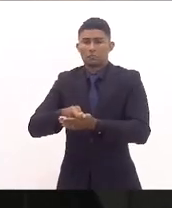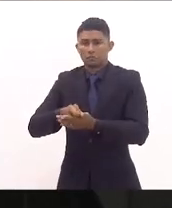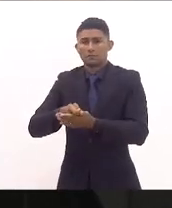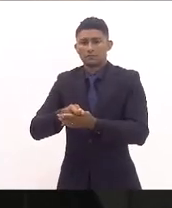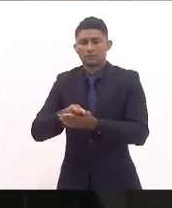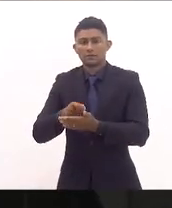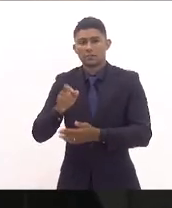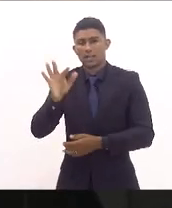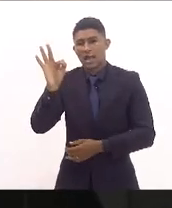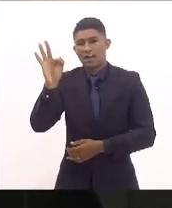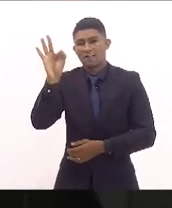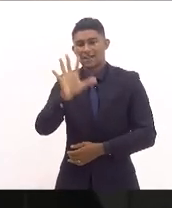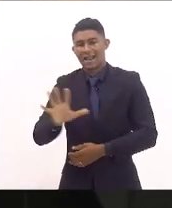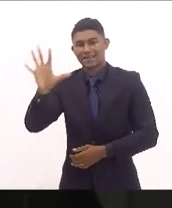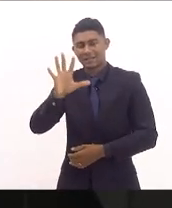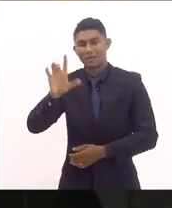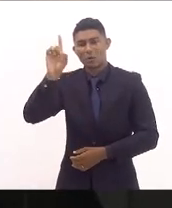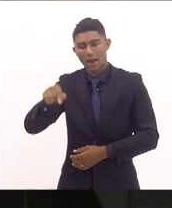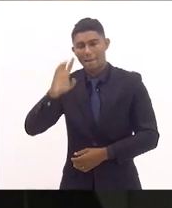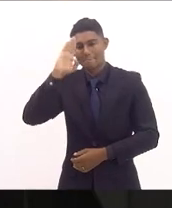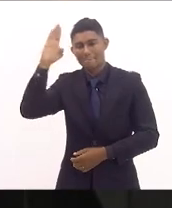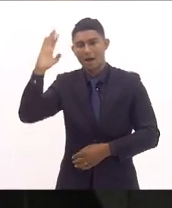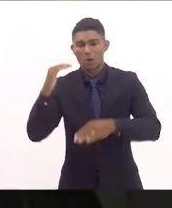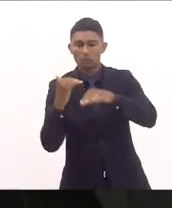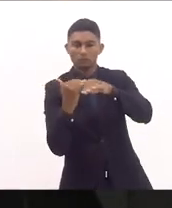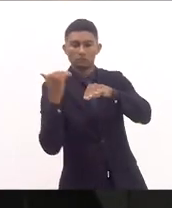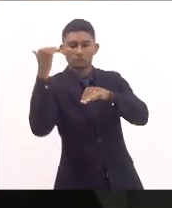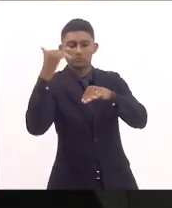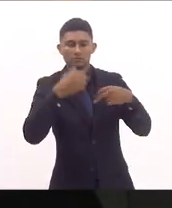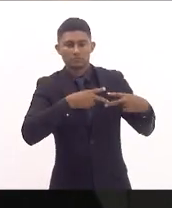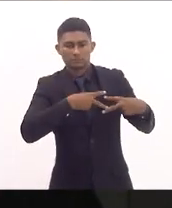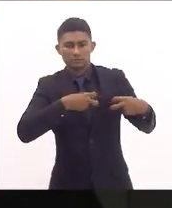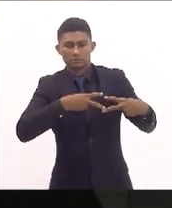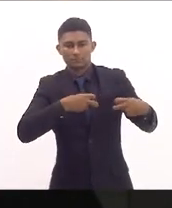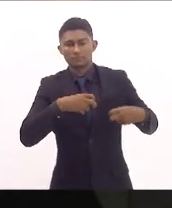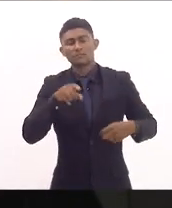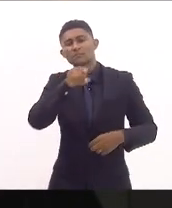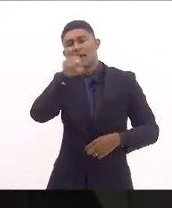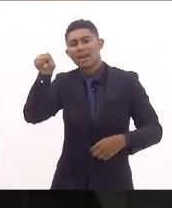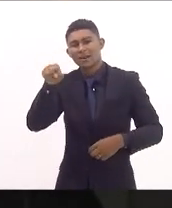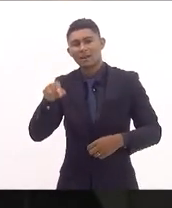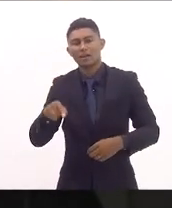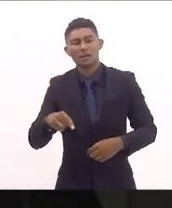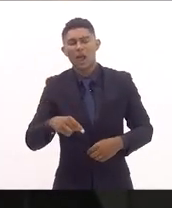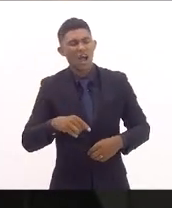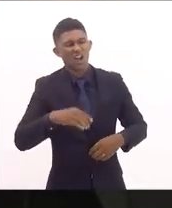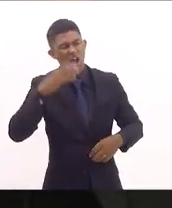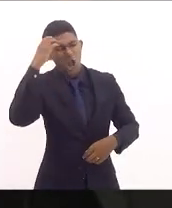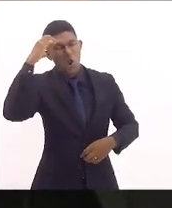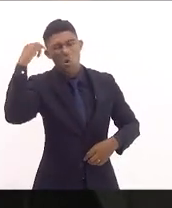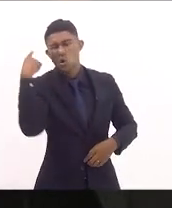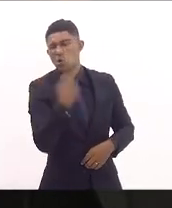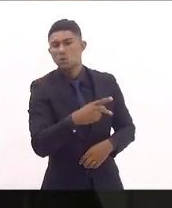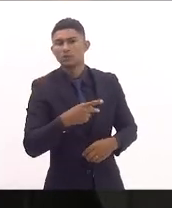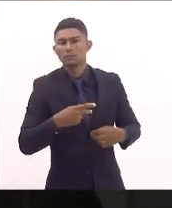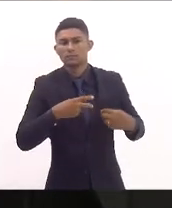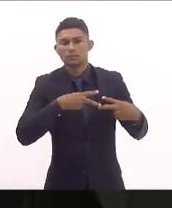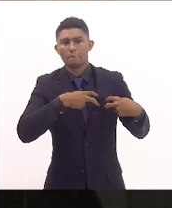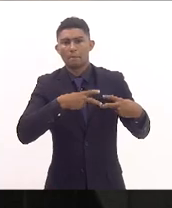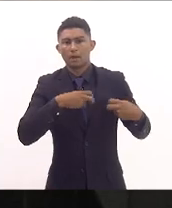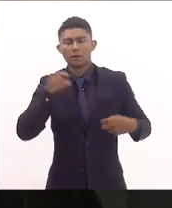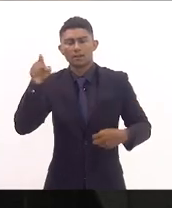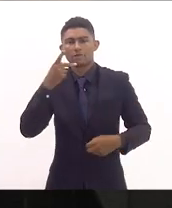união é acionista majoritária da Petrobras responsabiliza a Petrobras